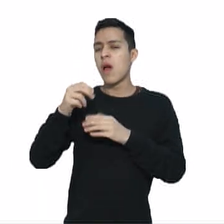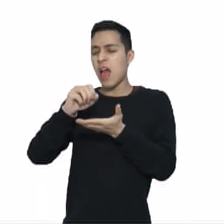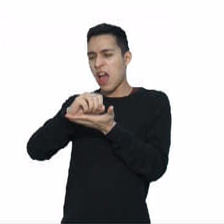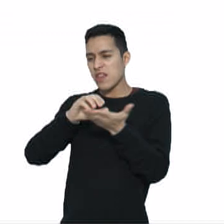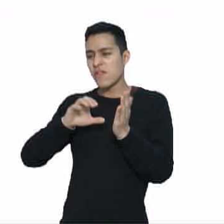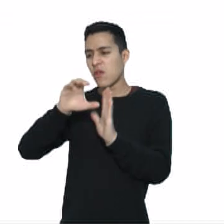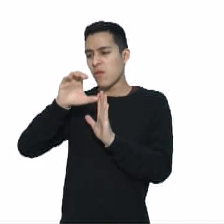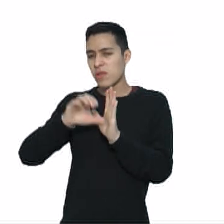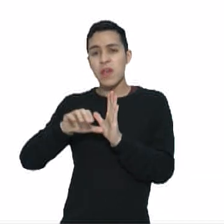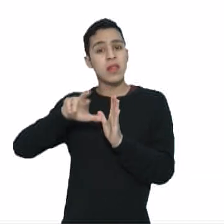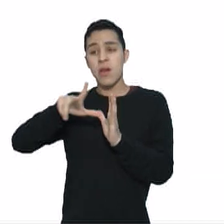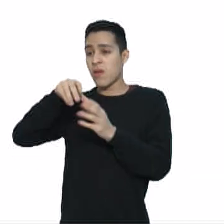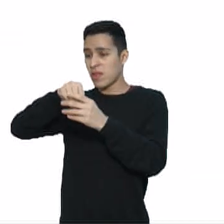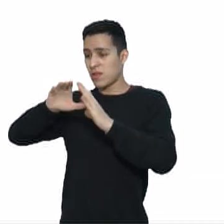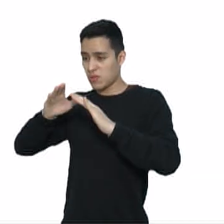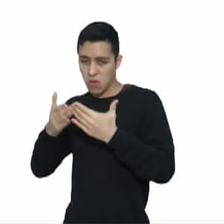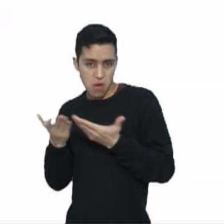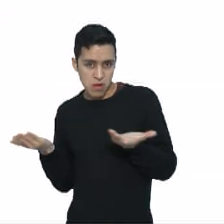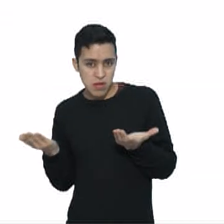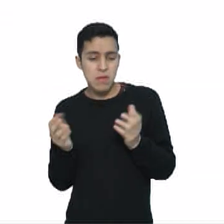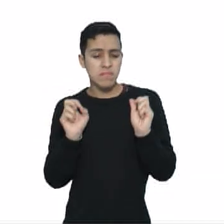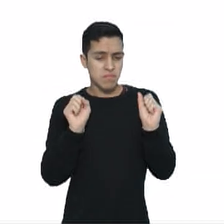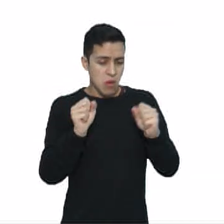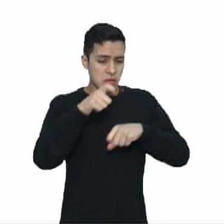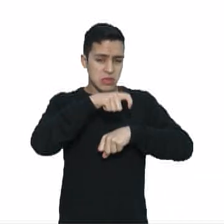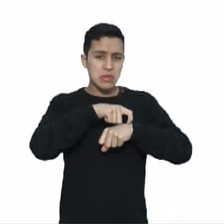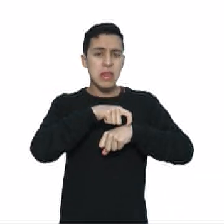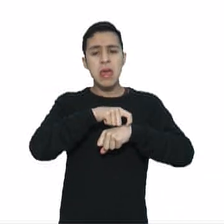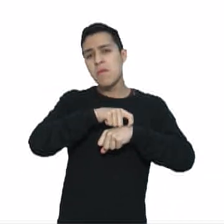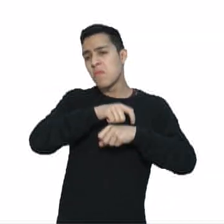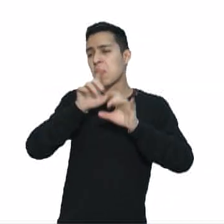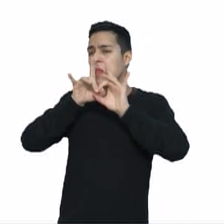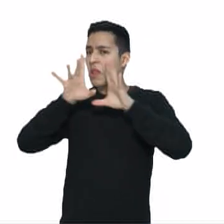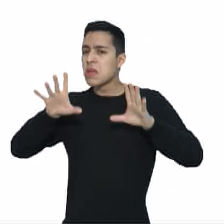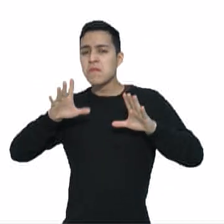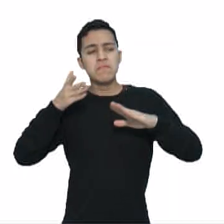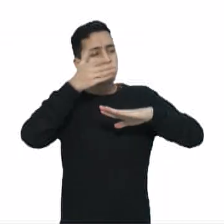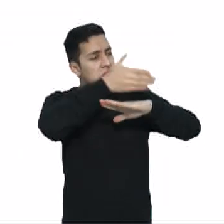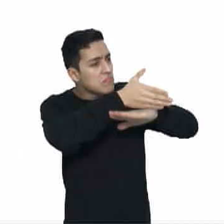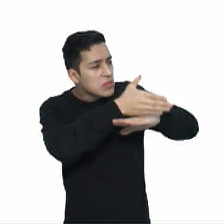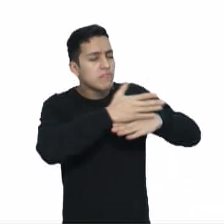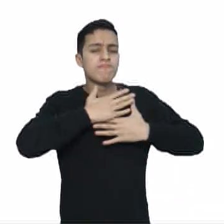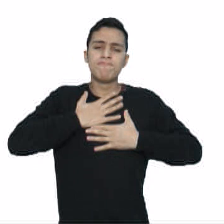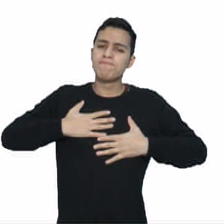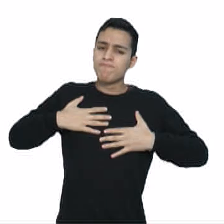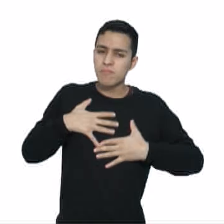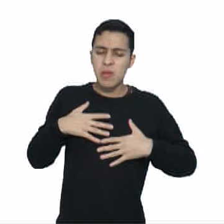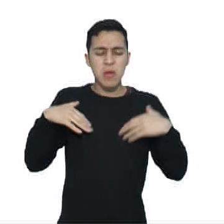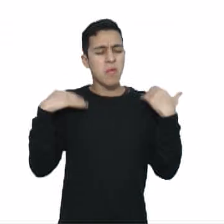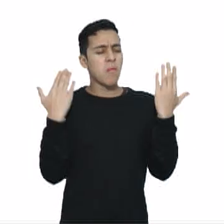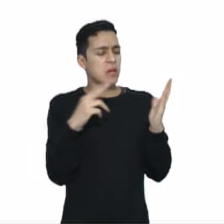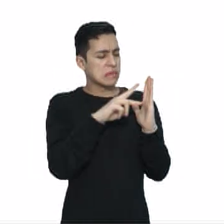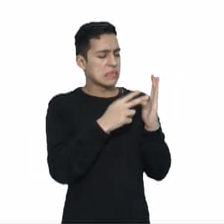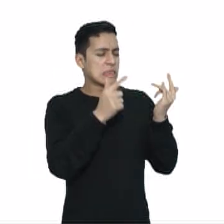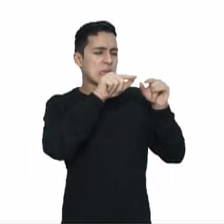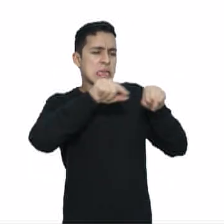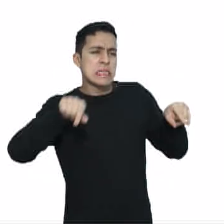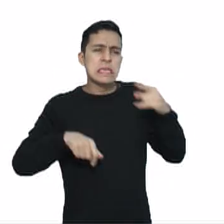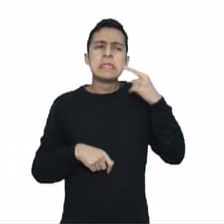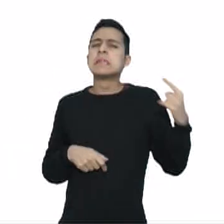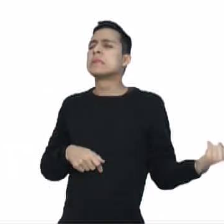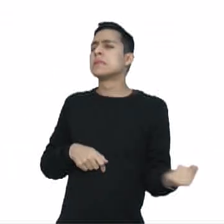curriculares não letivas, quer para a ocupação de tempo livre e de lazer. Qual o significado da expressão